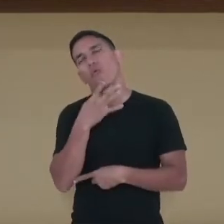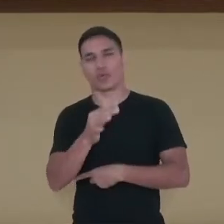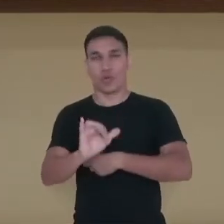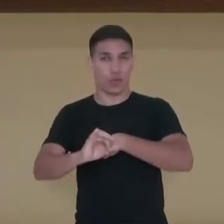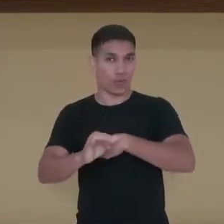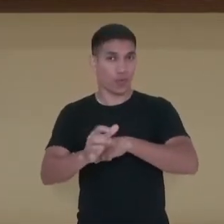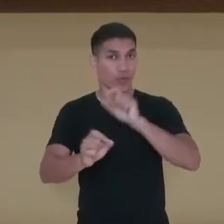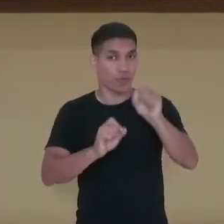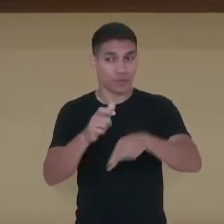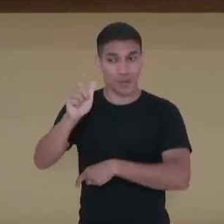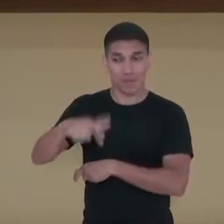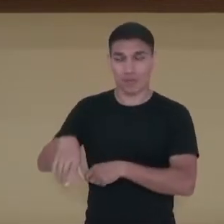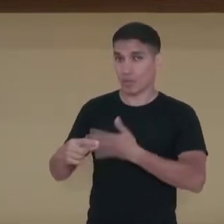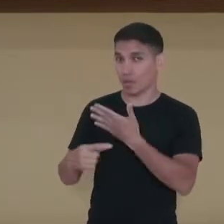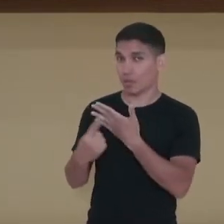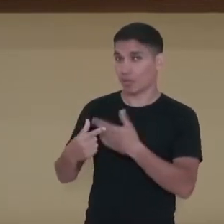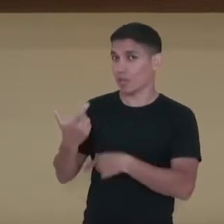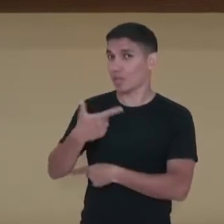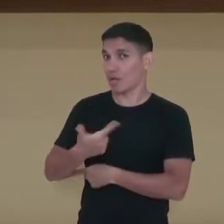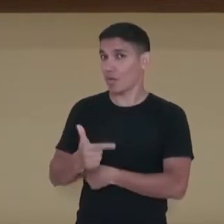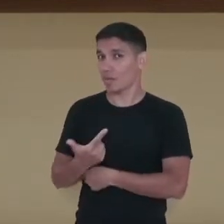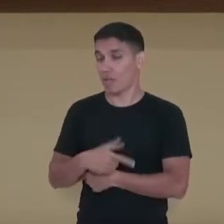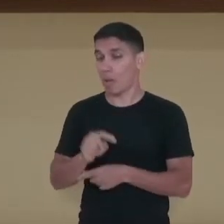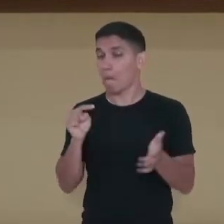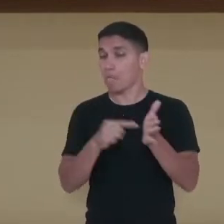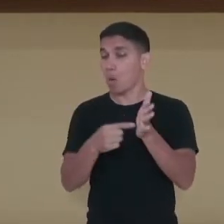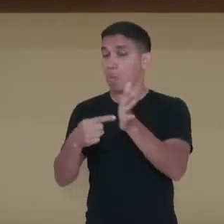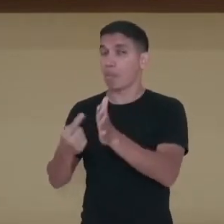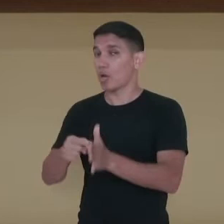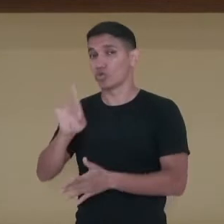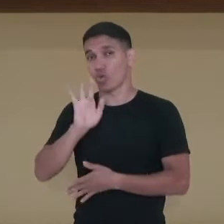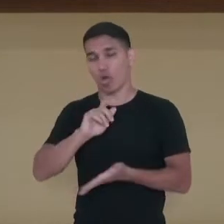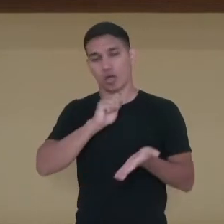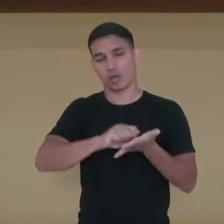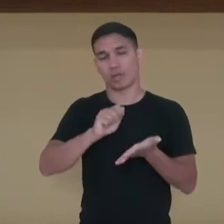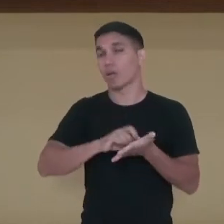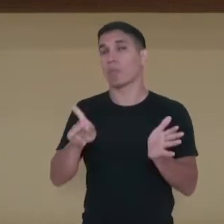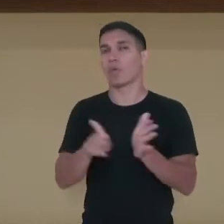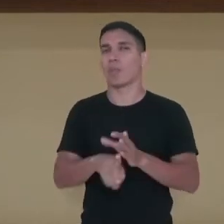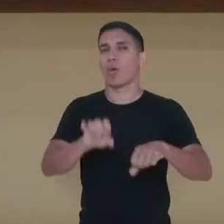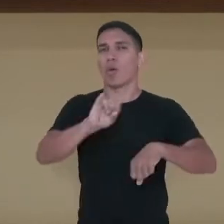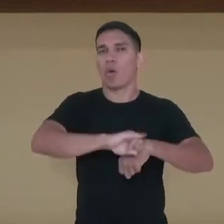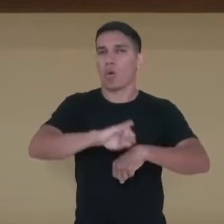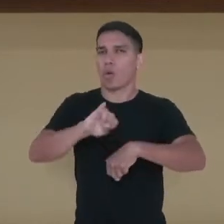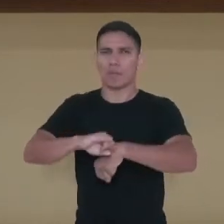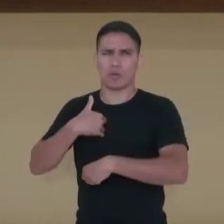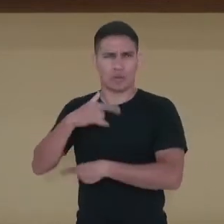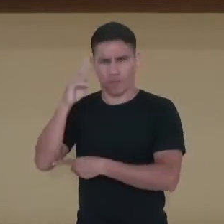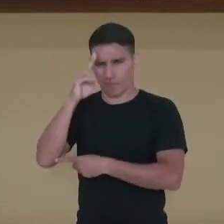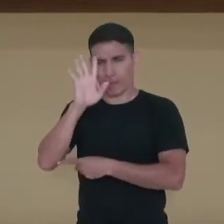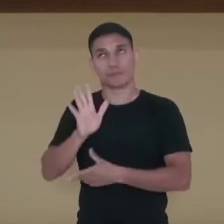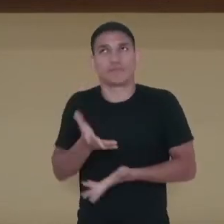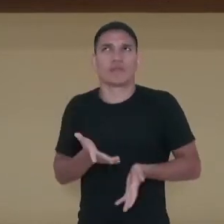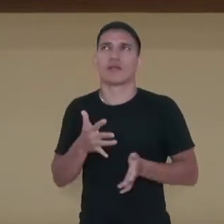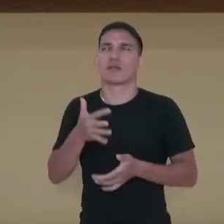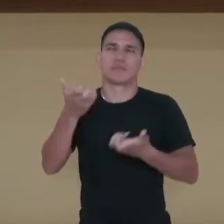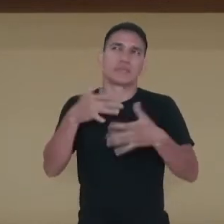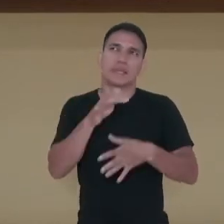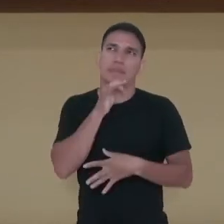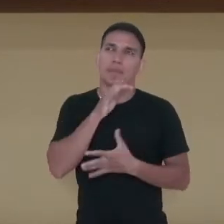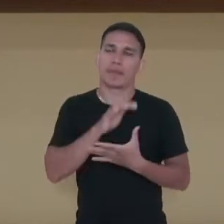crônica em que o cronista não coloca pontuação. Ele só escreve objetos, como, por exemplo, eu não vou lembrar agora, mas ele diz